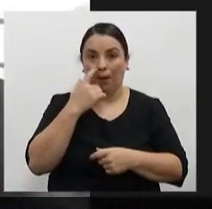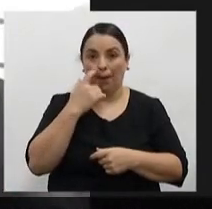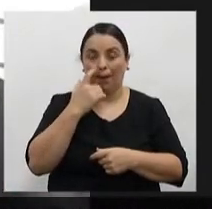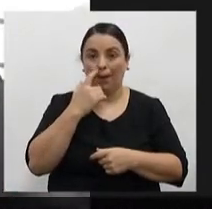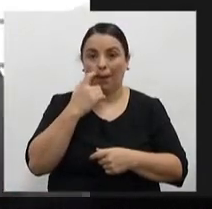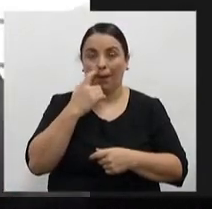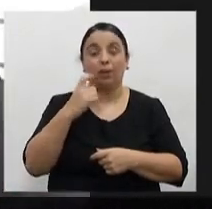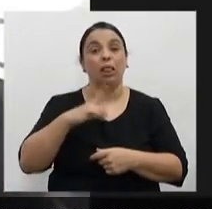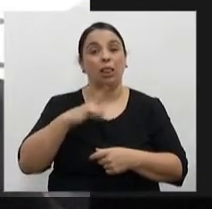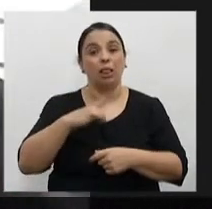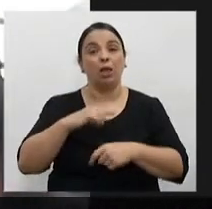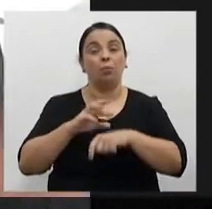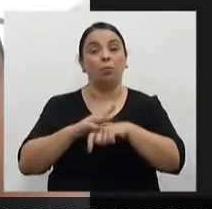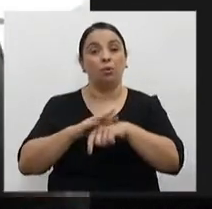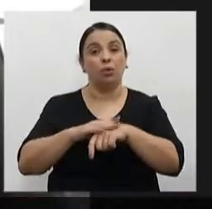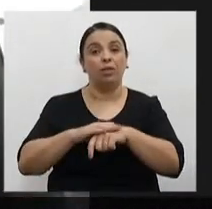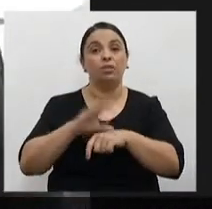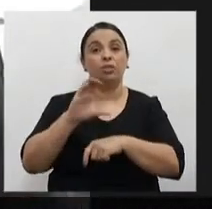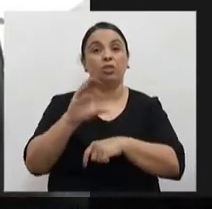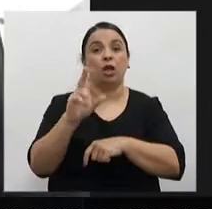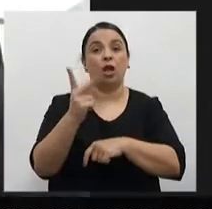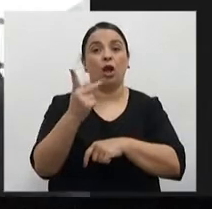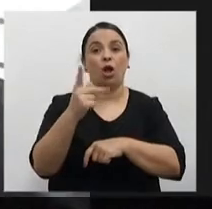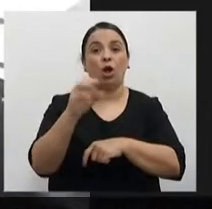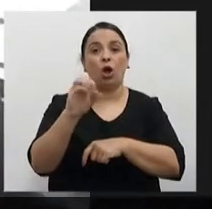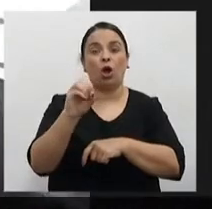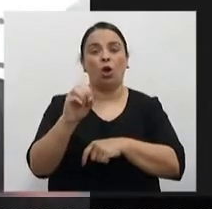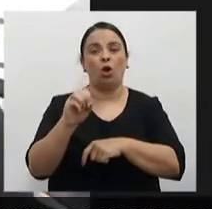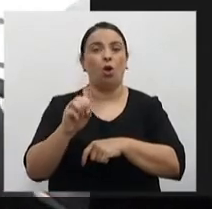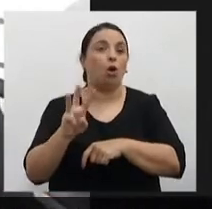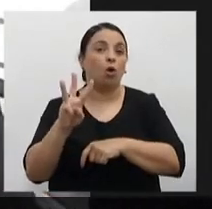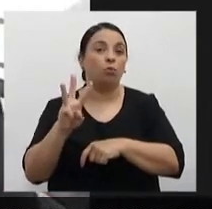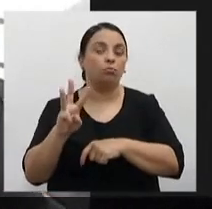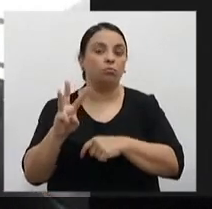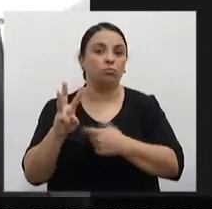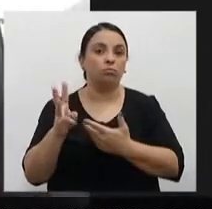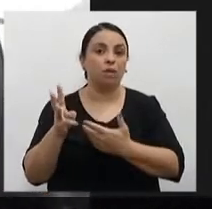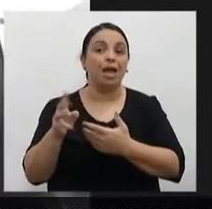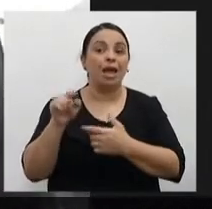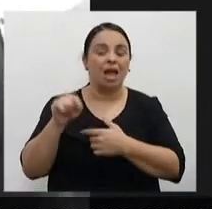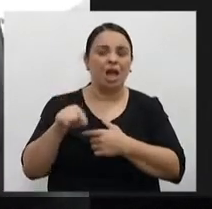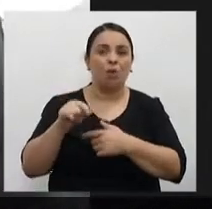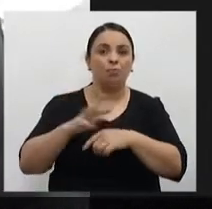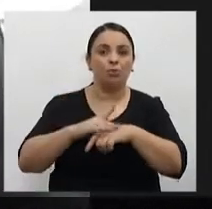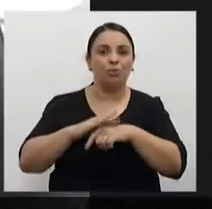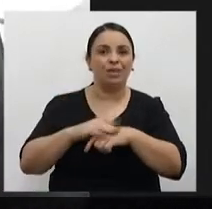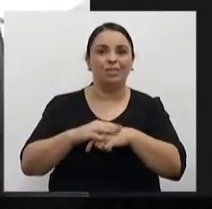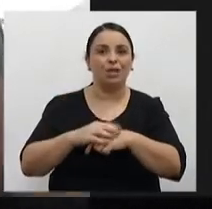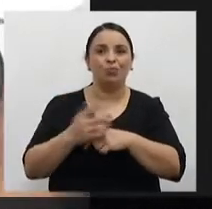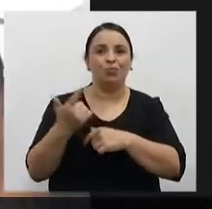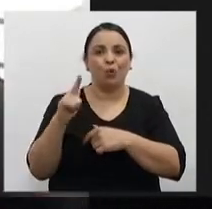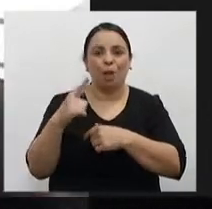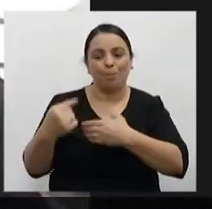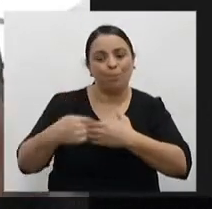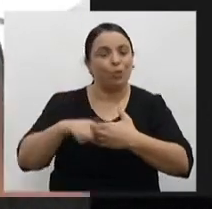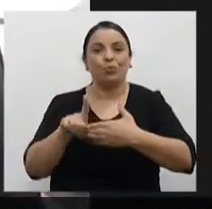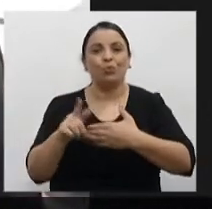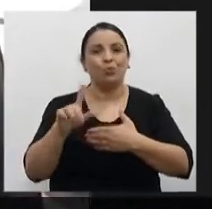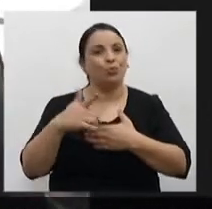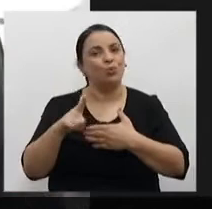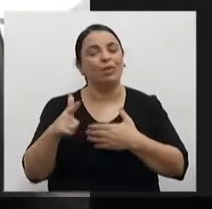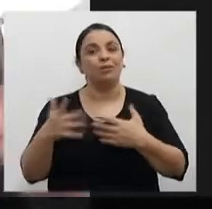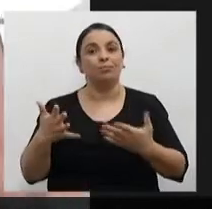uma doença imune, autoimune, mas nem por isso eu posso estar falando a questão, seja pior ou